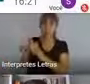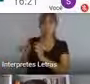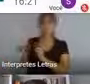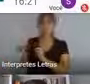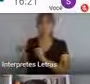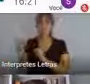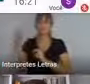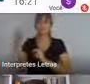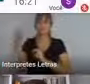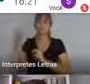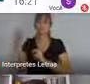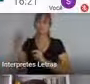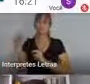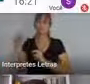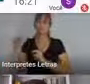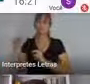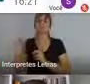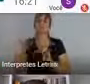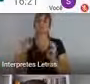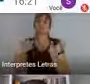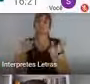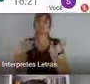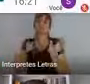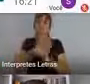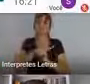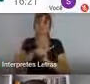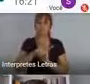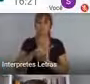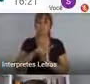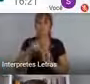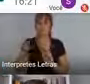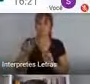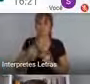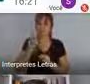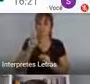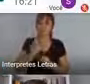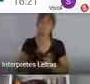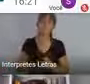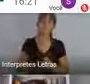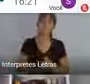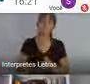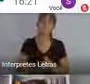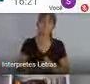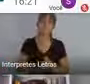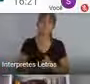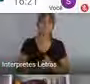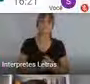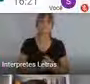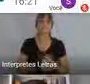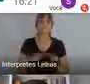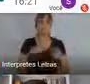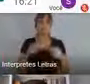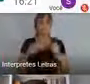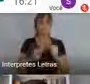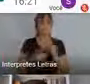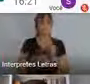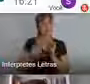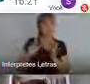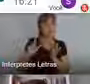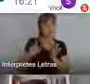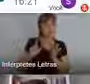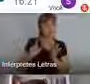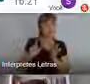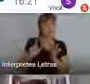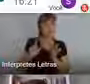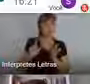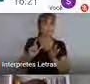serem um pouco mais aprofundadas nesse momento do debate, certo? Não esperem acabar o debate para fazer as perguntas, já podem ir fazendo para a